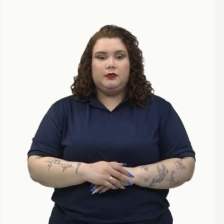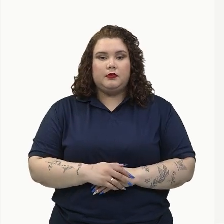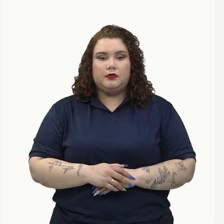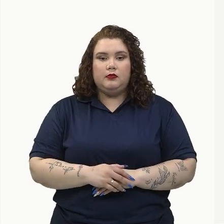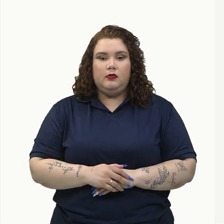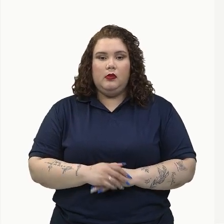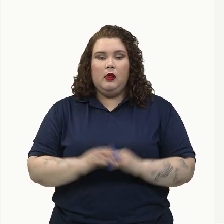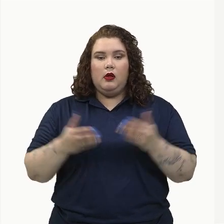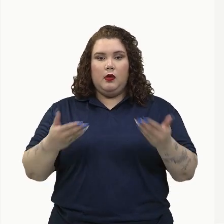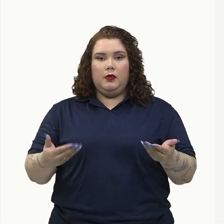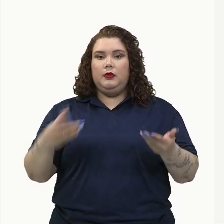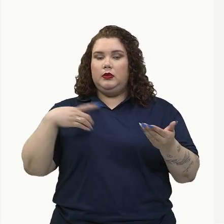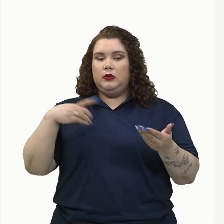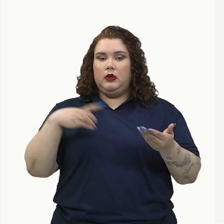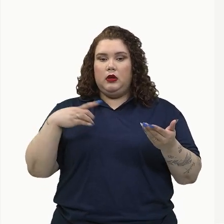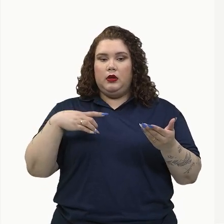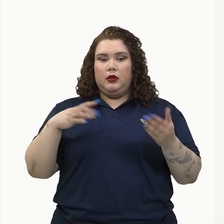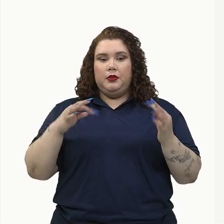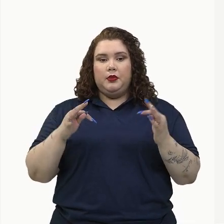todas